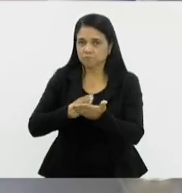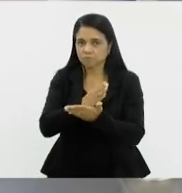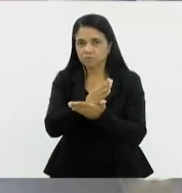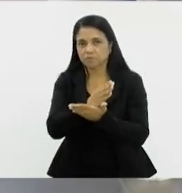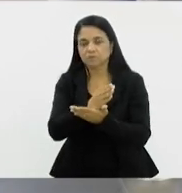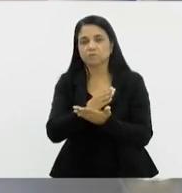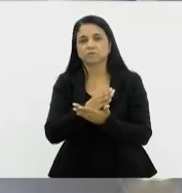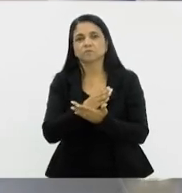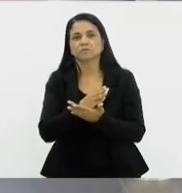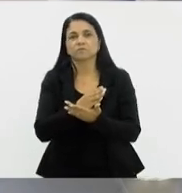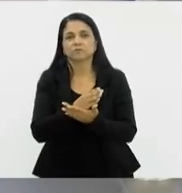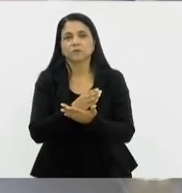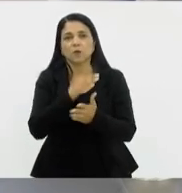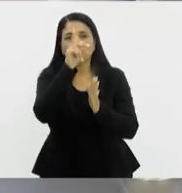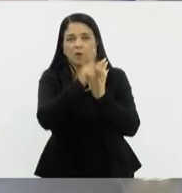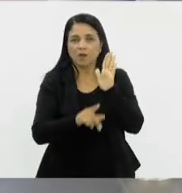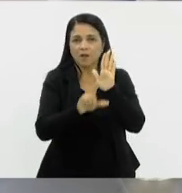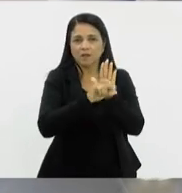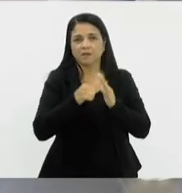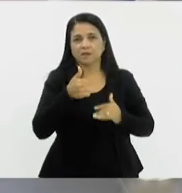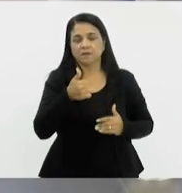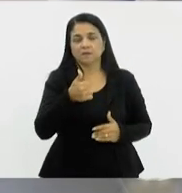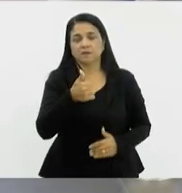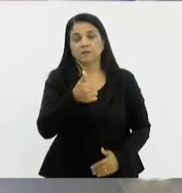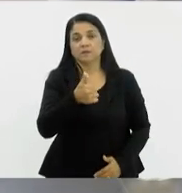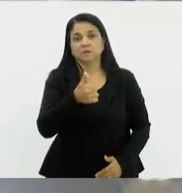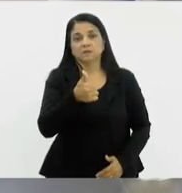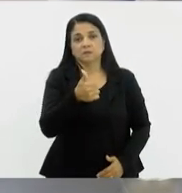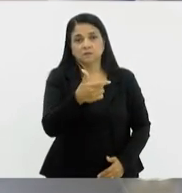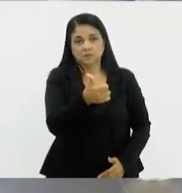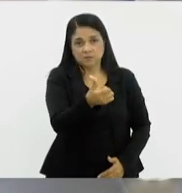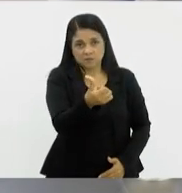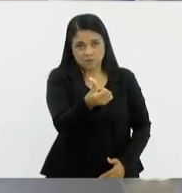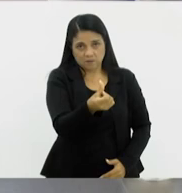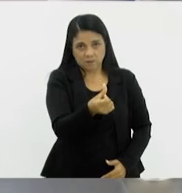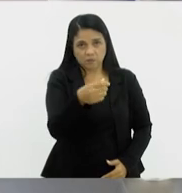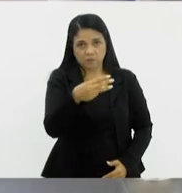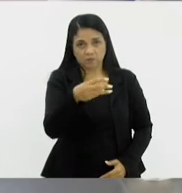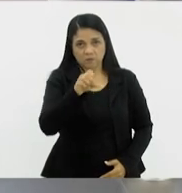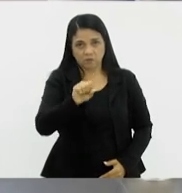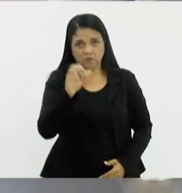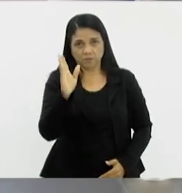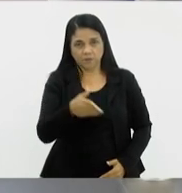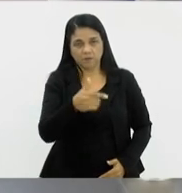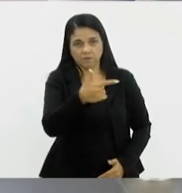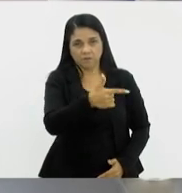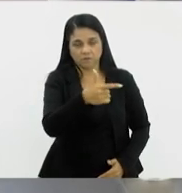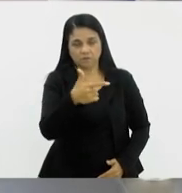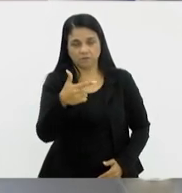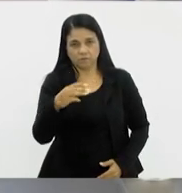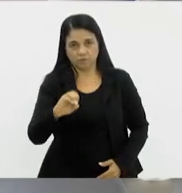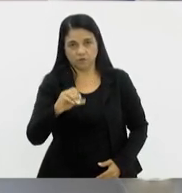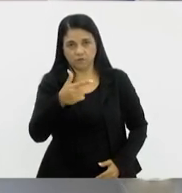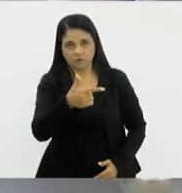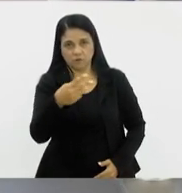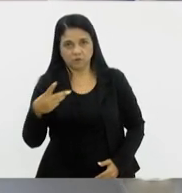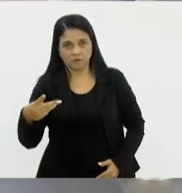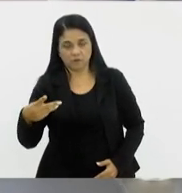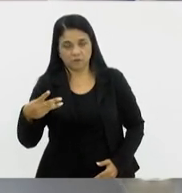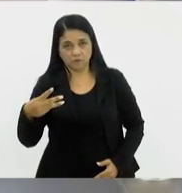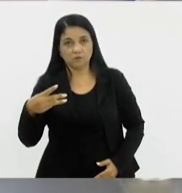aprovado. Projeto de lei 13 da pauta é o 1638 de 23, de autoria do deputado Daniel Librelon, que dispõe